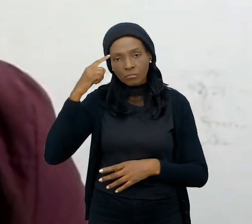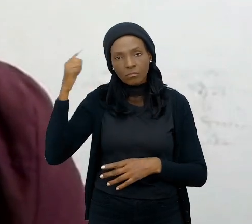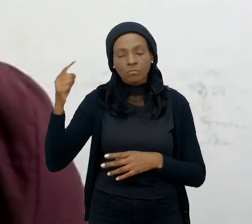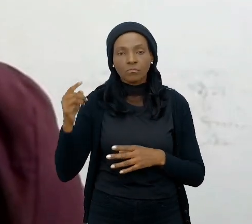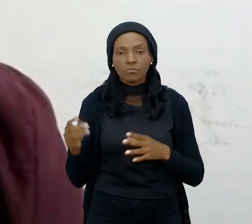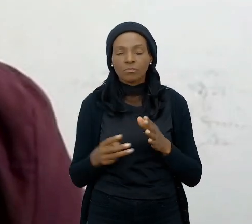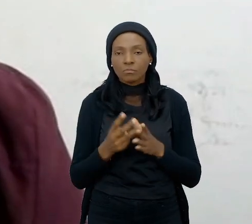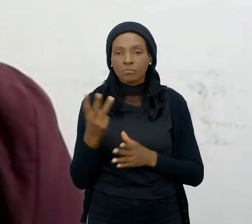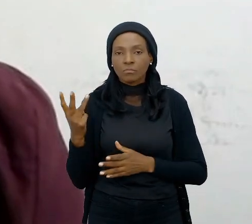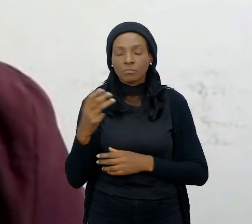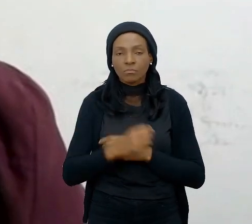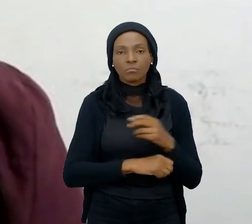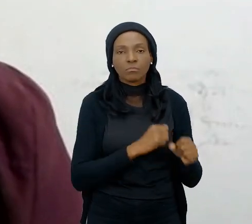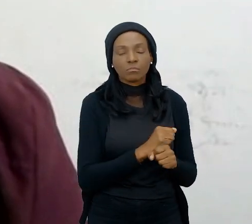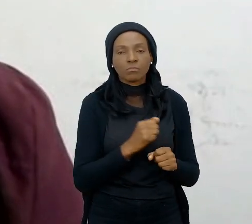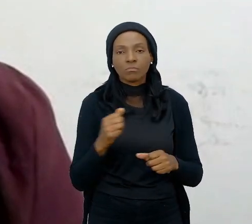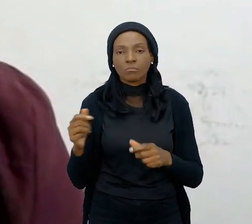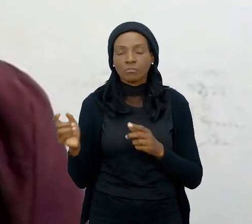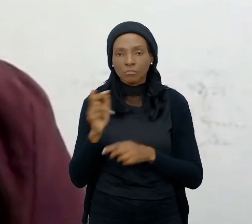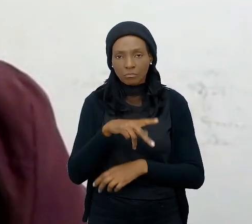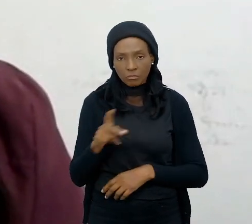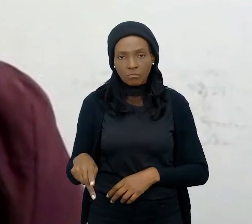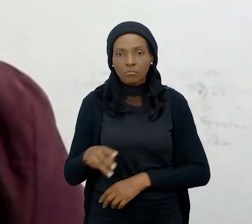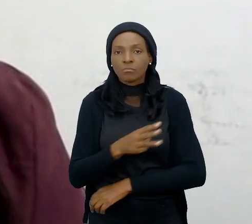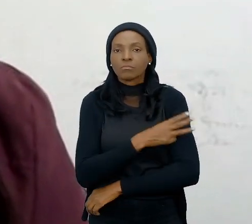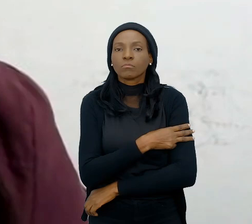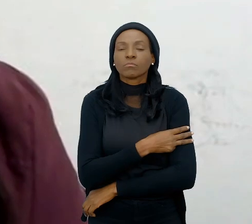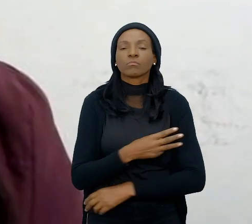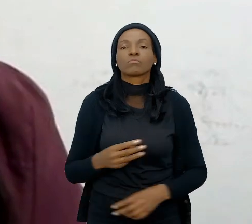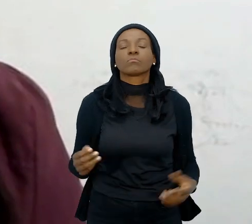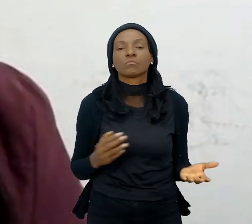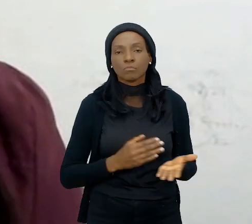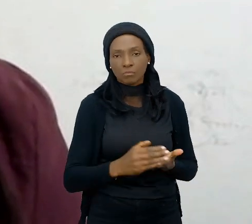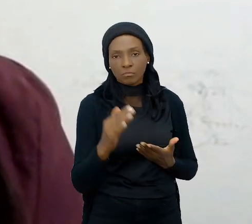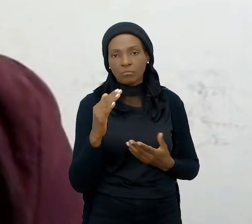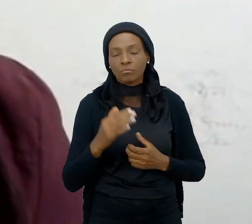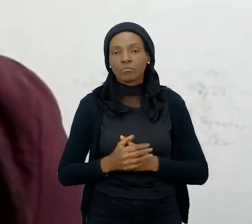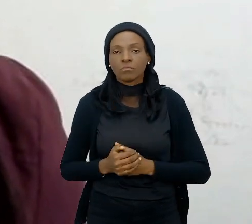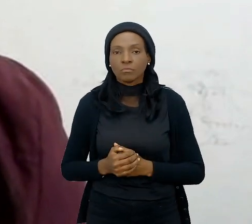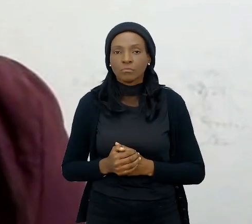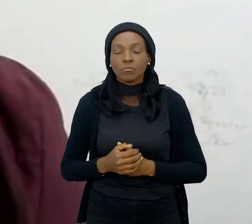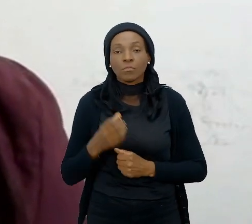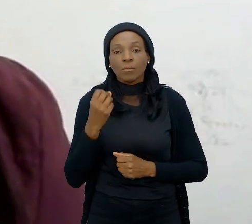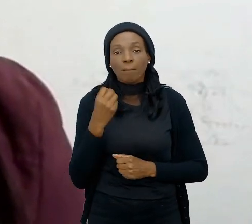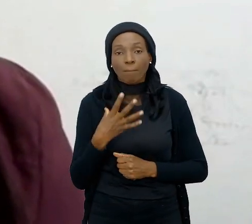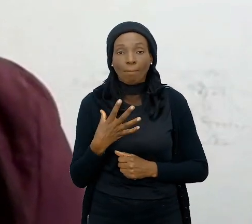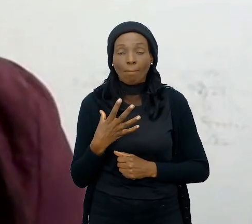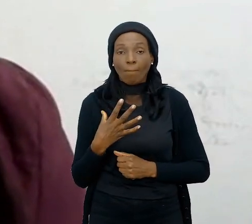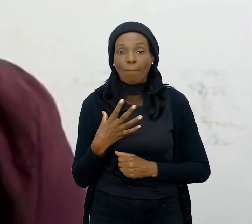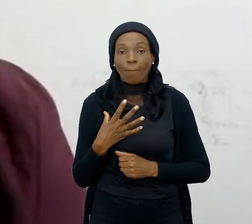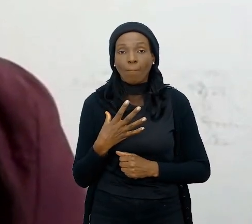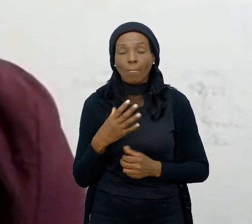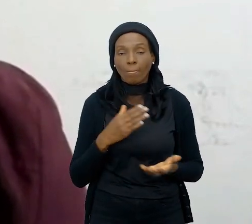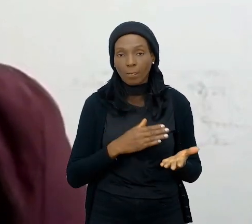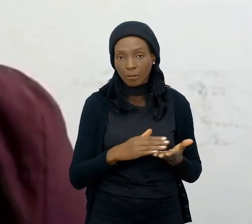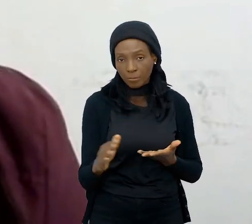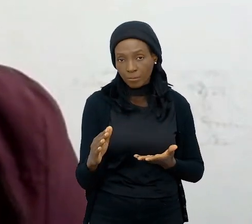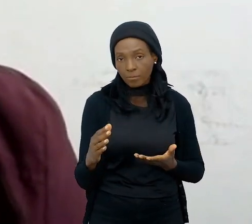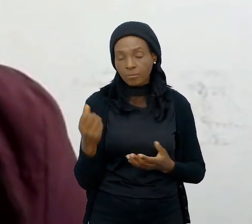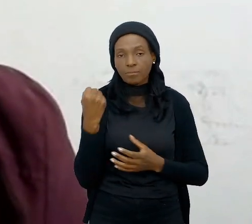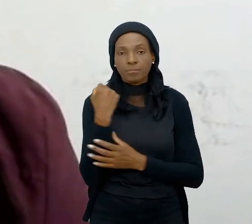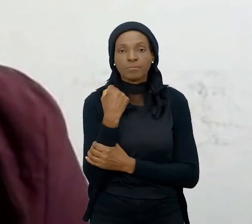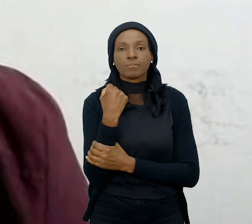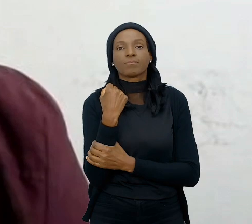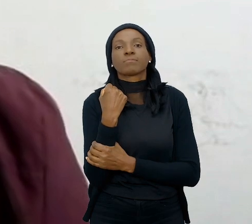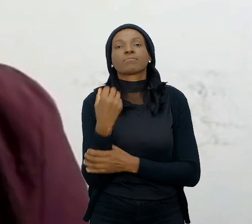ano, professores que atuam no terceiro ano dos anos iniciais. Bom, para iniciar e garantir